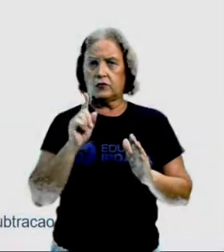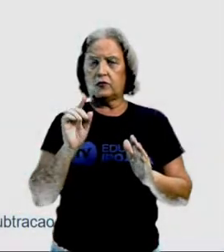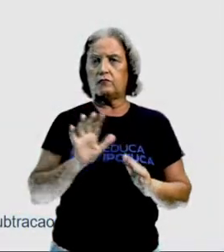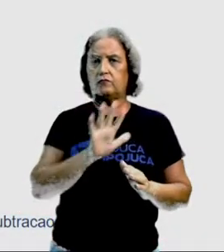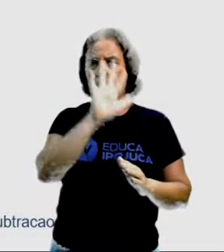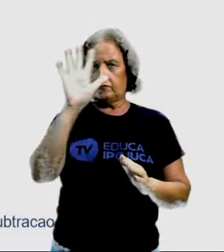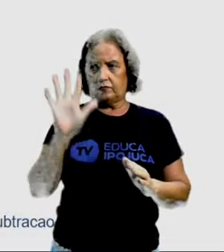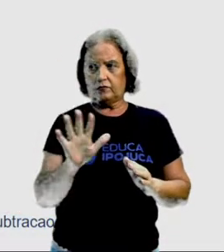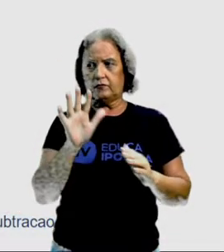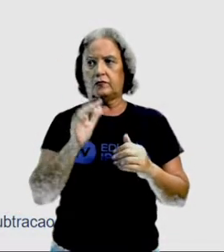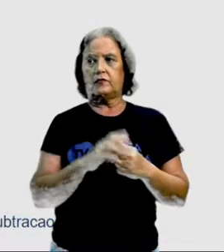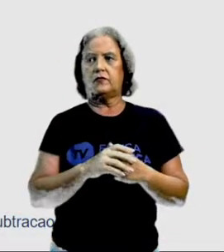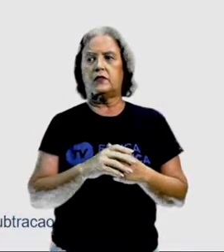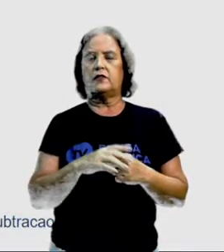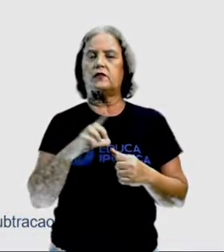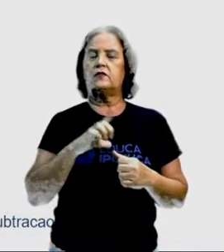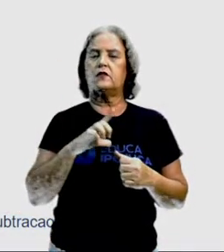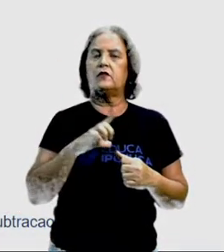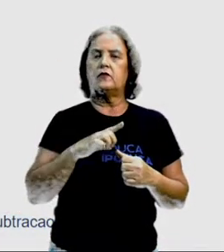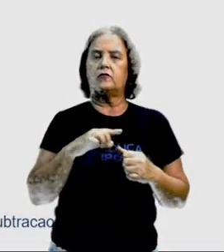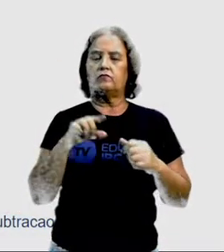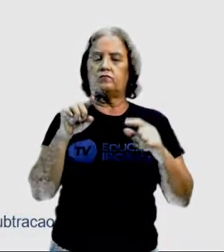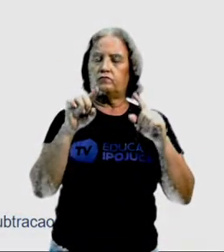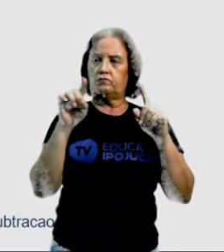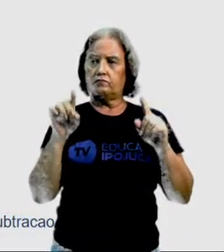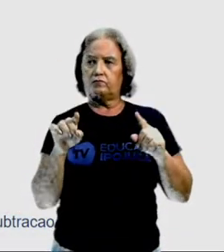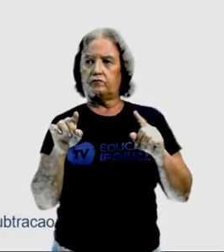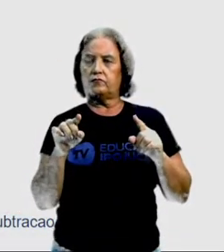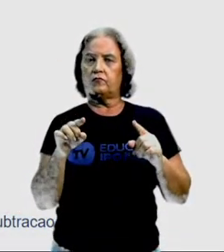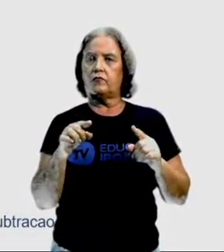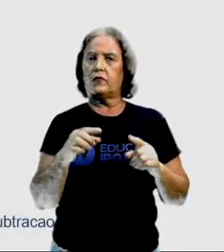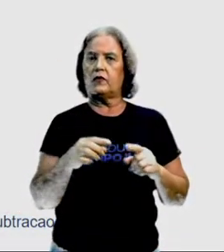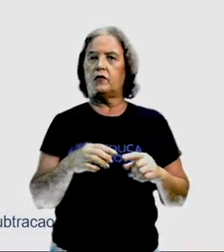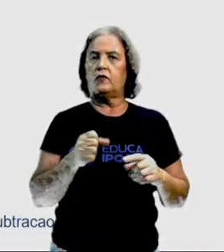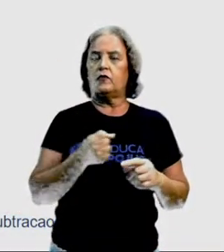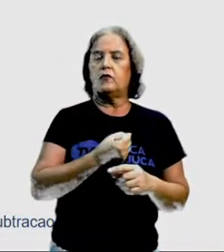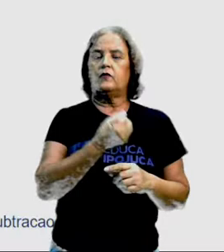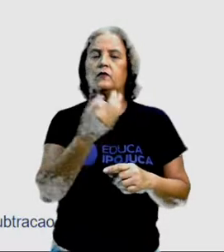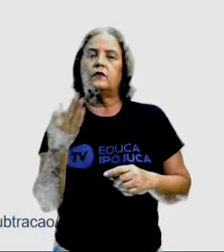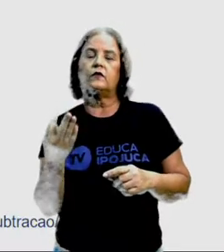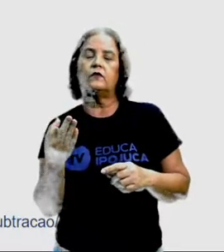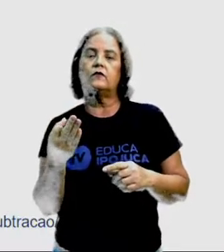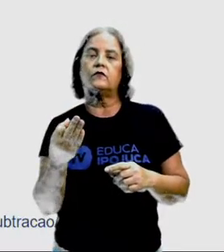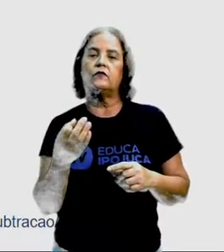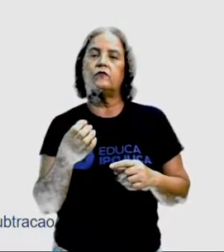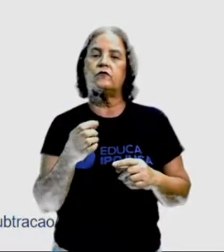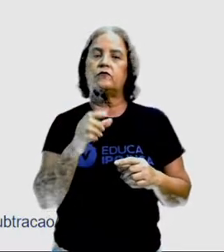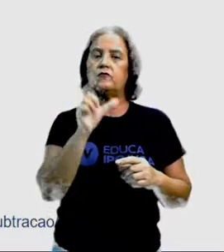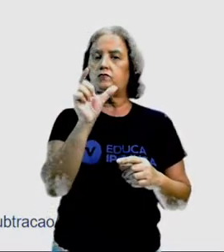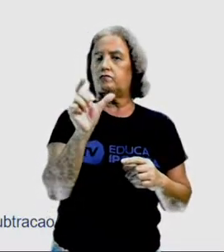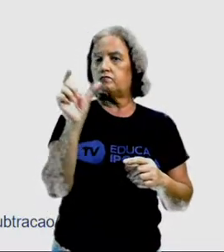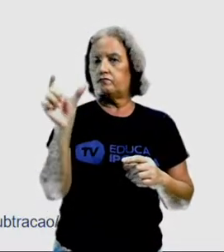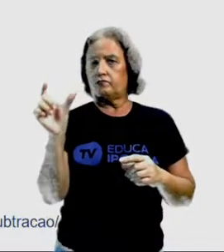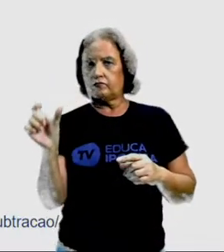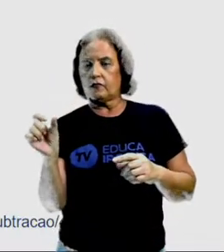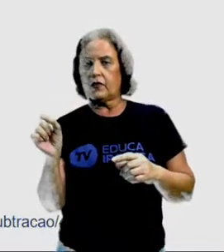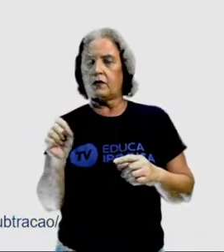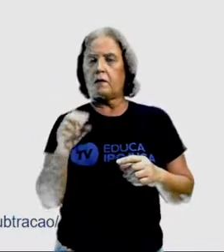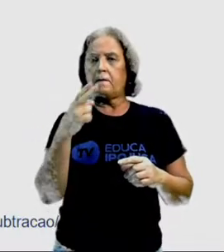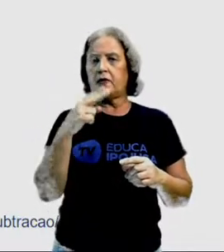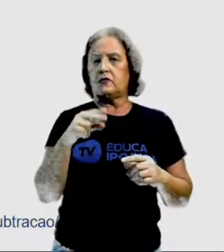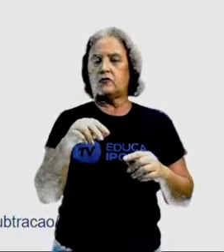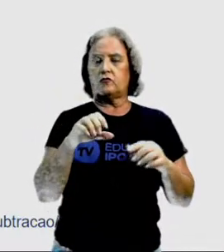imagem. Eu tenho quadrinhos com quantitativos dentro desse quadrinho, como se fosse um joguinho de